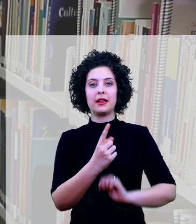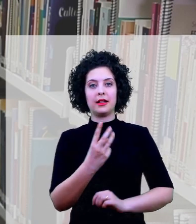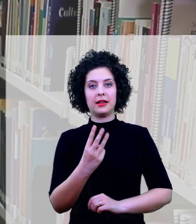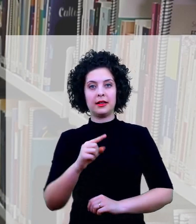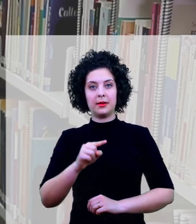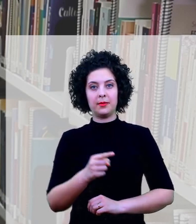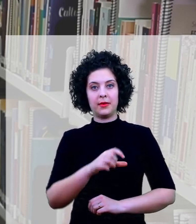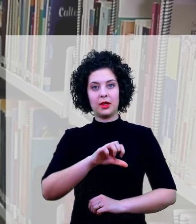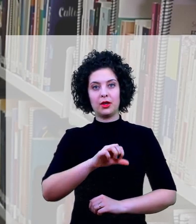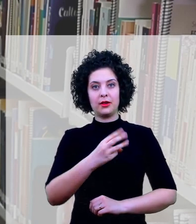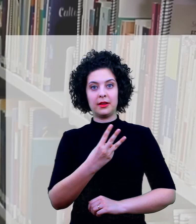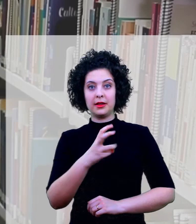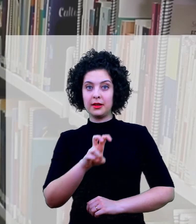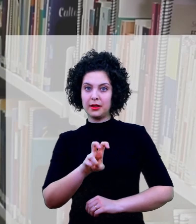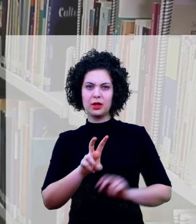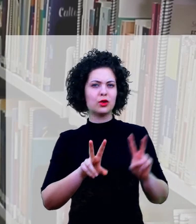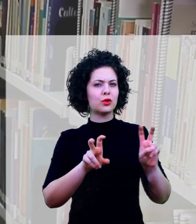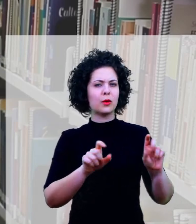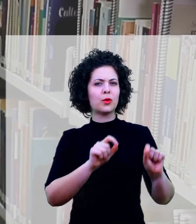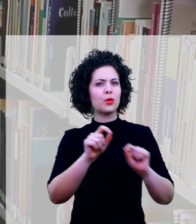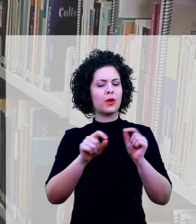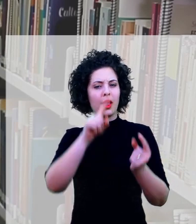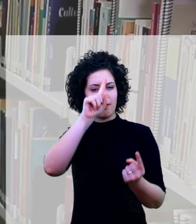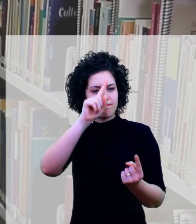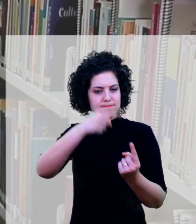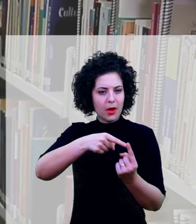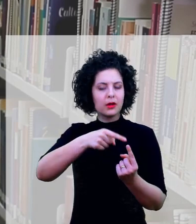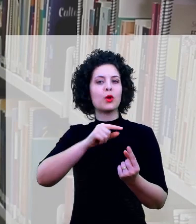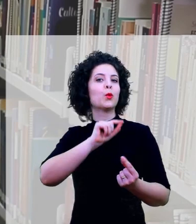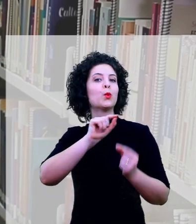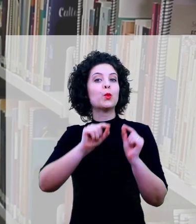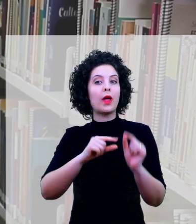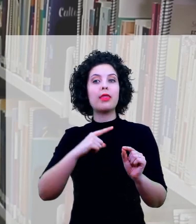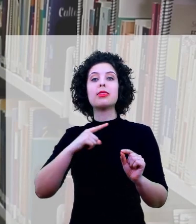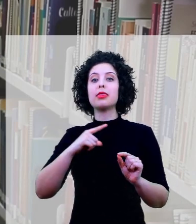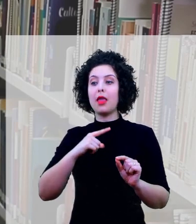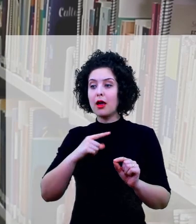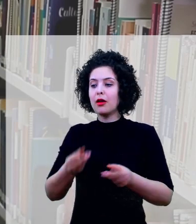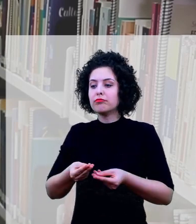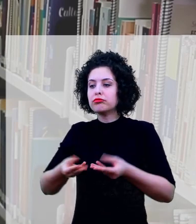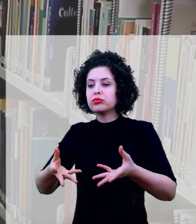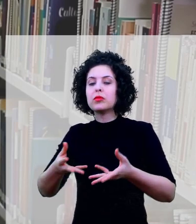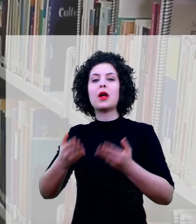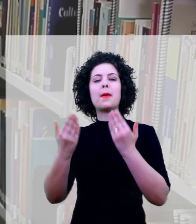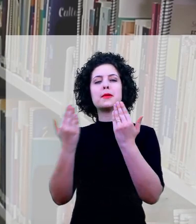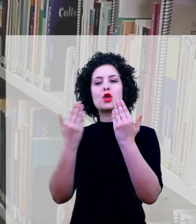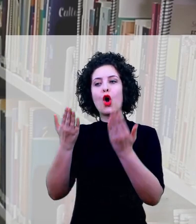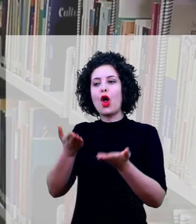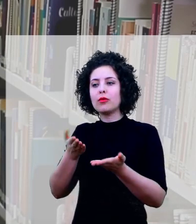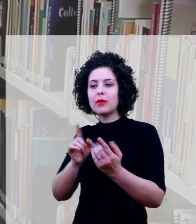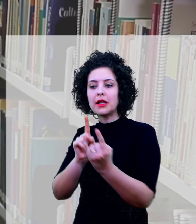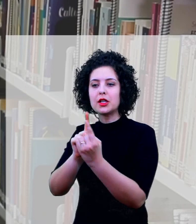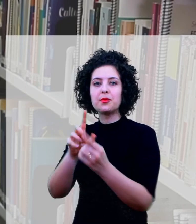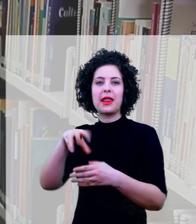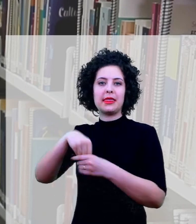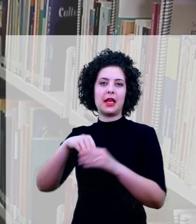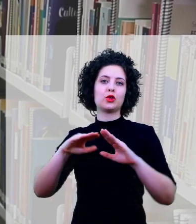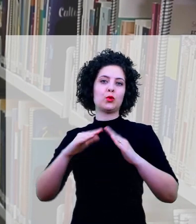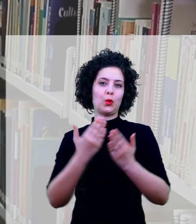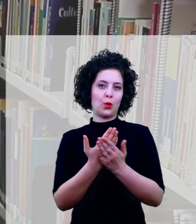13.935, que determina a obrigatoriedade no oferecimento de atendimento psicológico e de serviço social nas redes públicas de